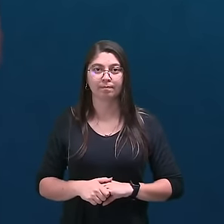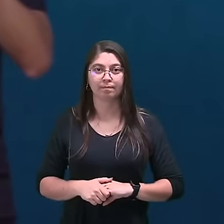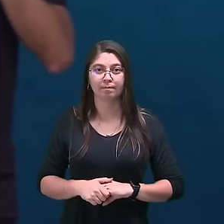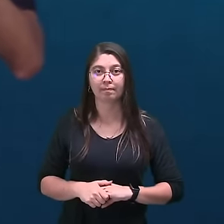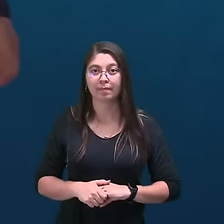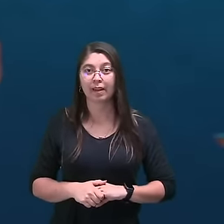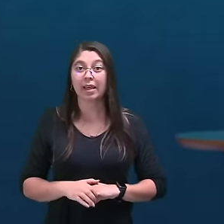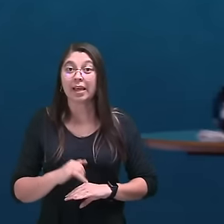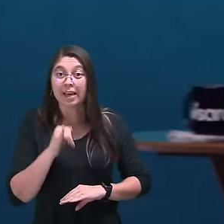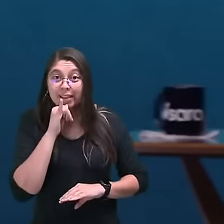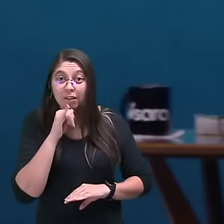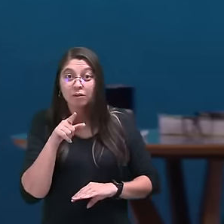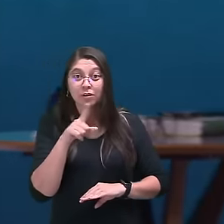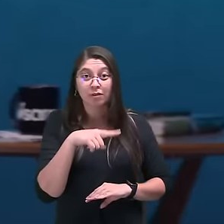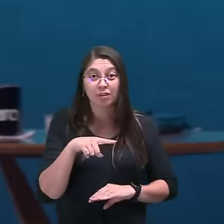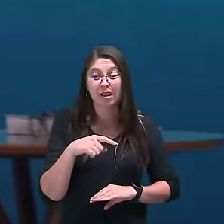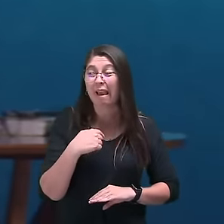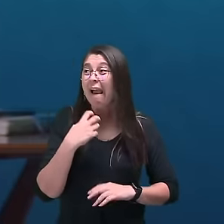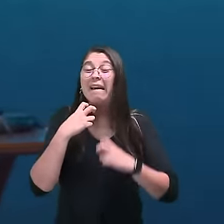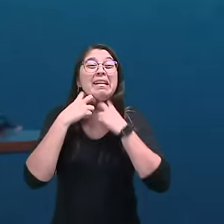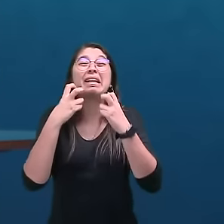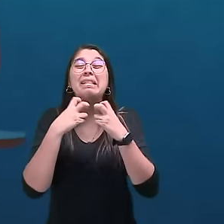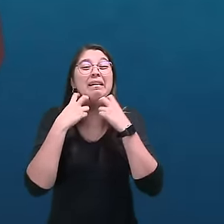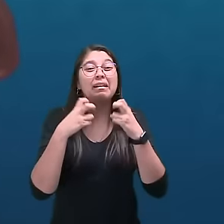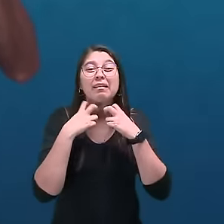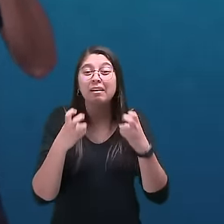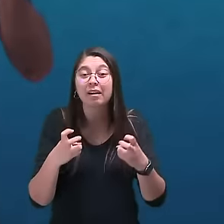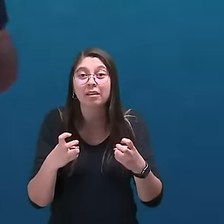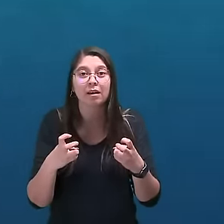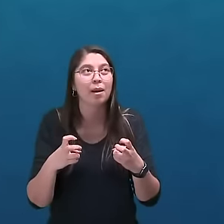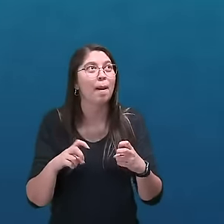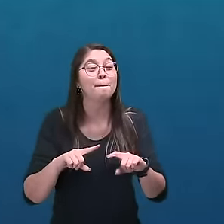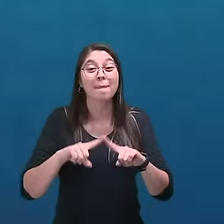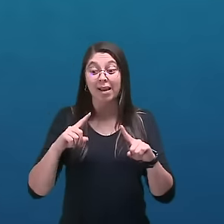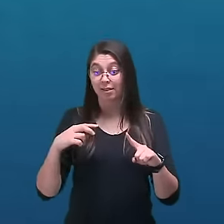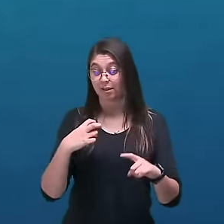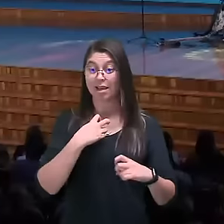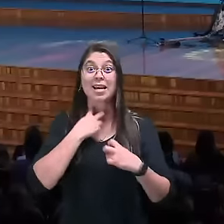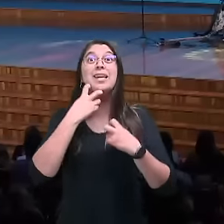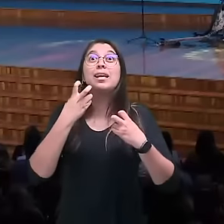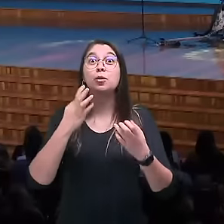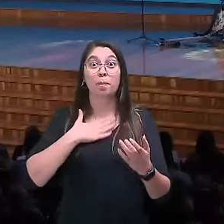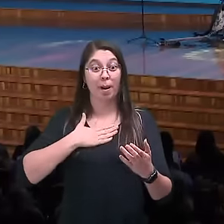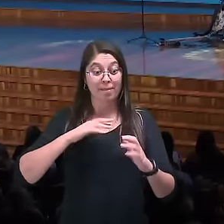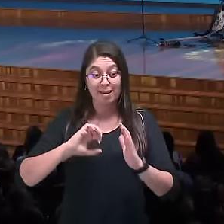Então, se você se incomoda porque estou gritando, para mim cada grito é milagre.